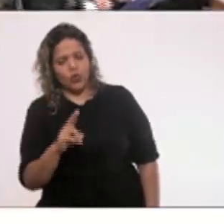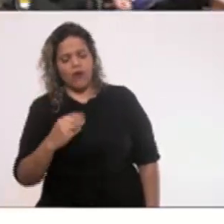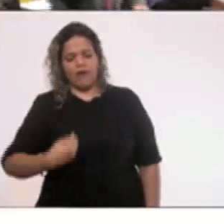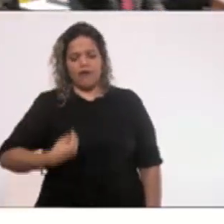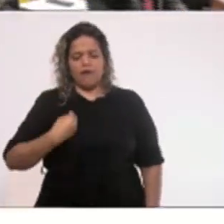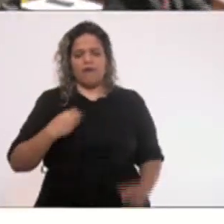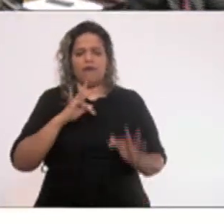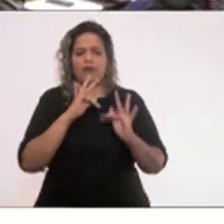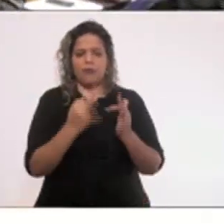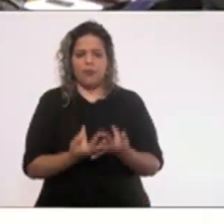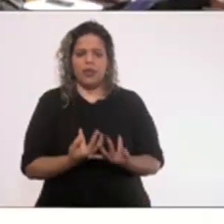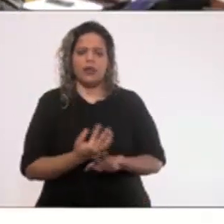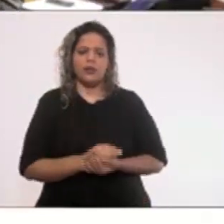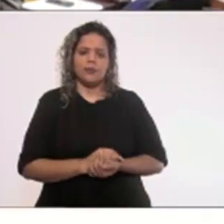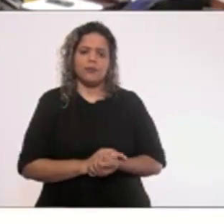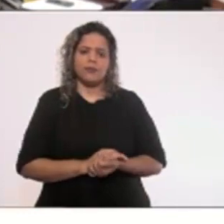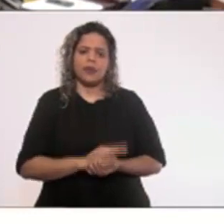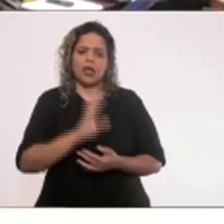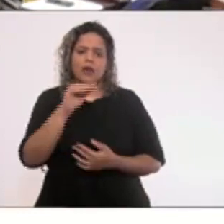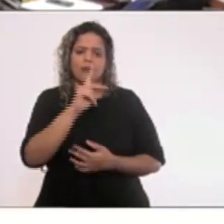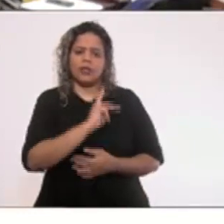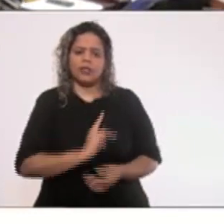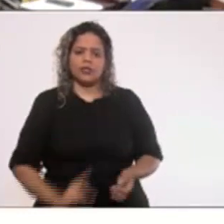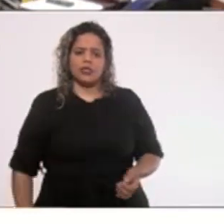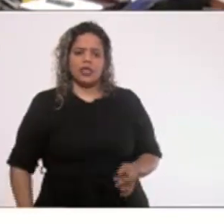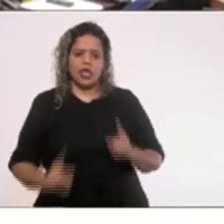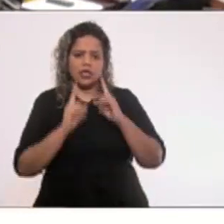presidência proclama...